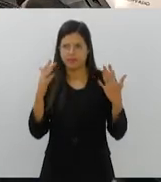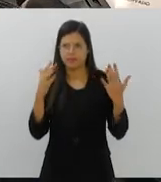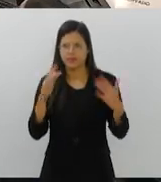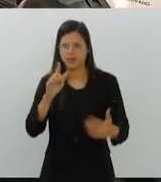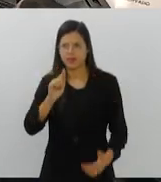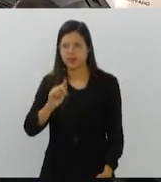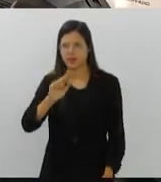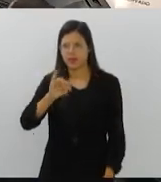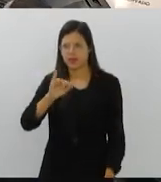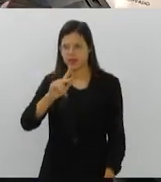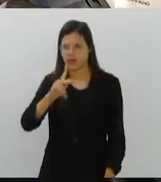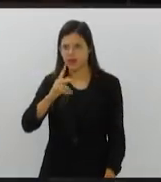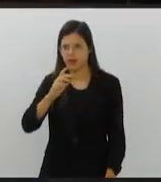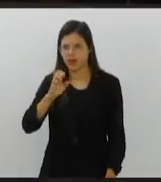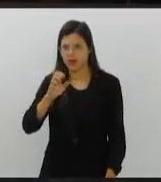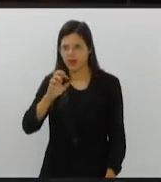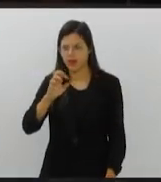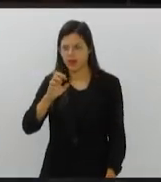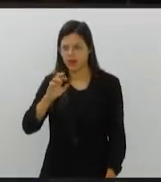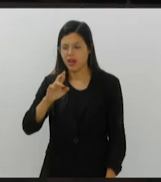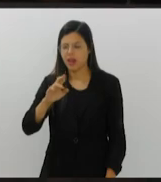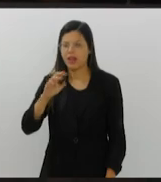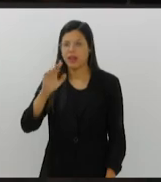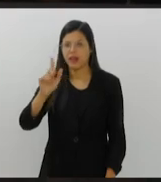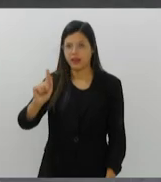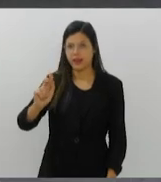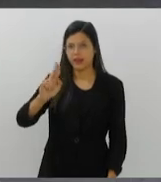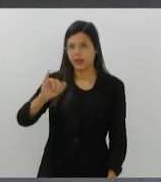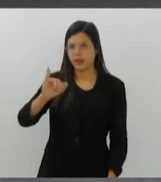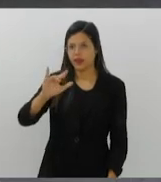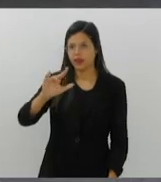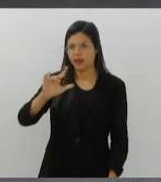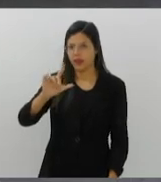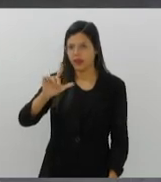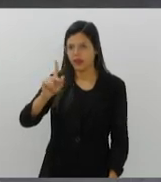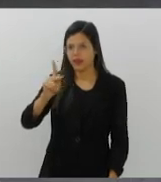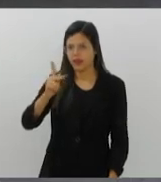Guilherme do Nascimento Silva, policial militar.